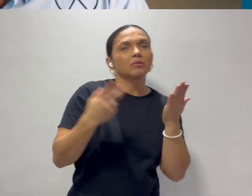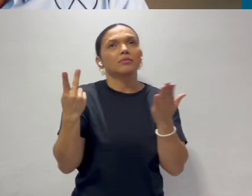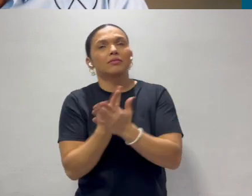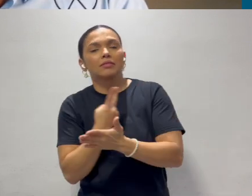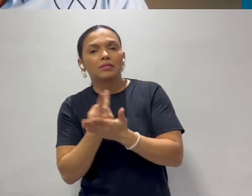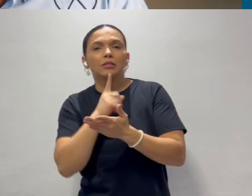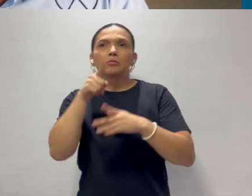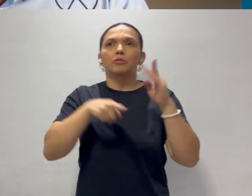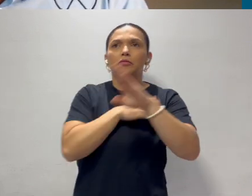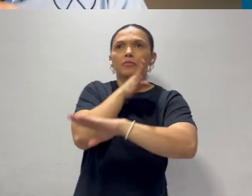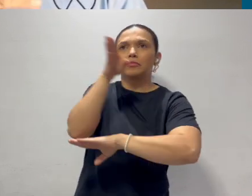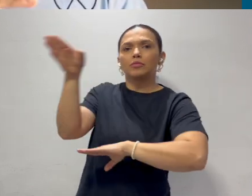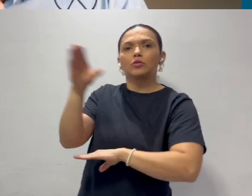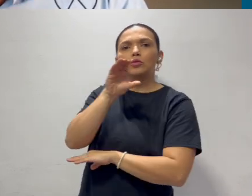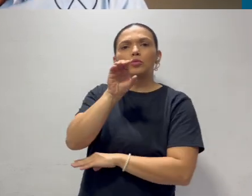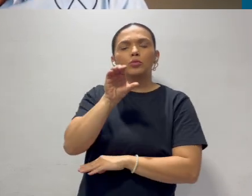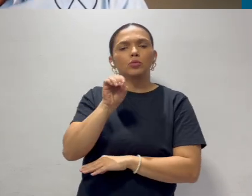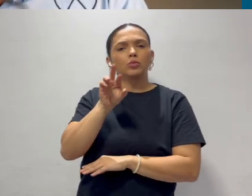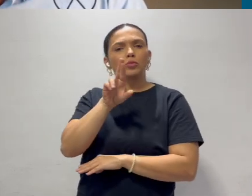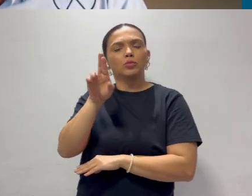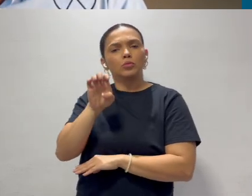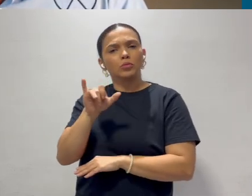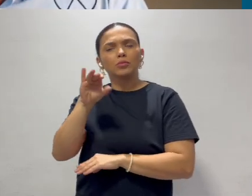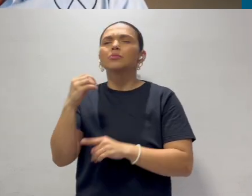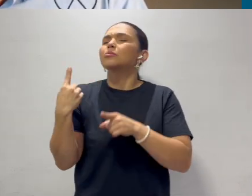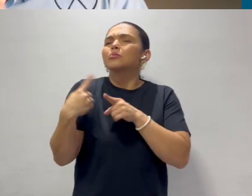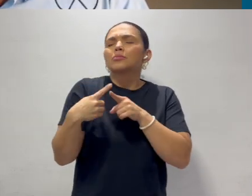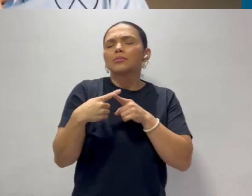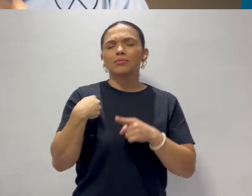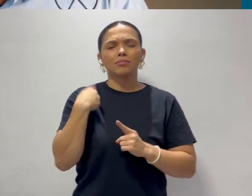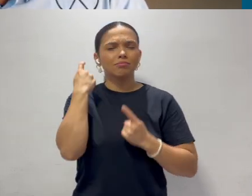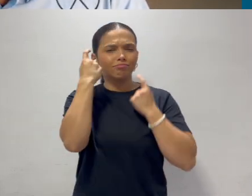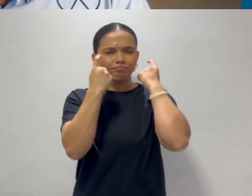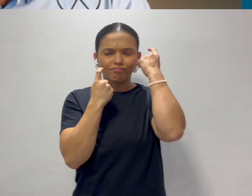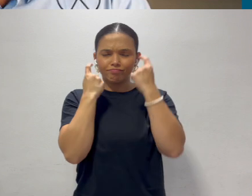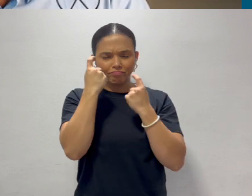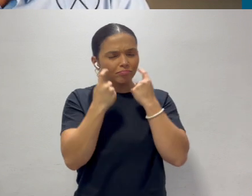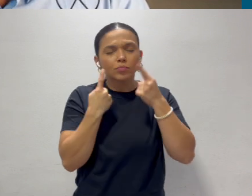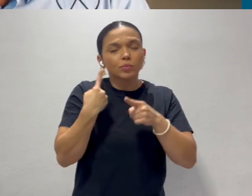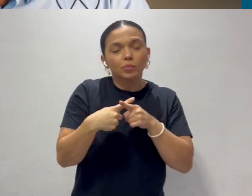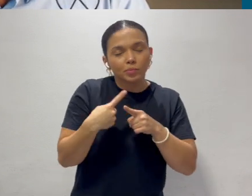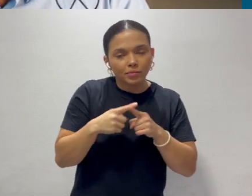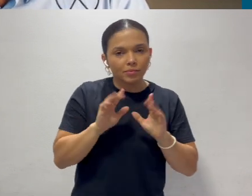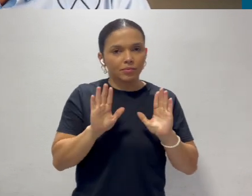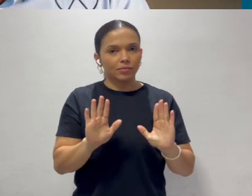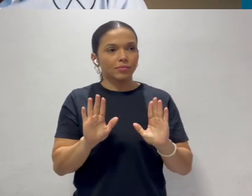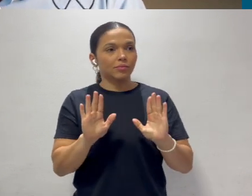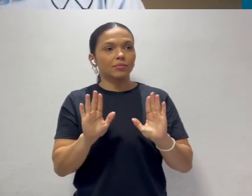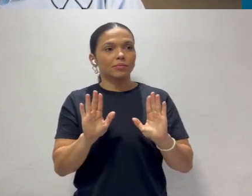foi indevido, vai no correio, porque... Sabe qual é a minha preocupação, Simone?